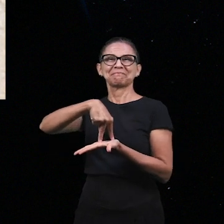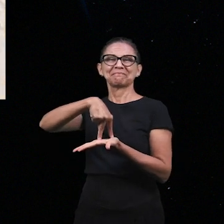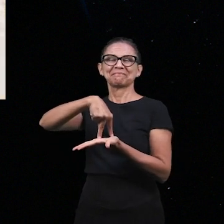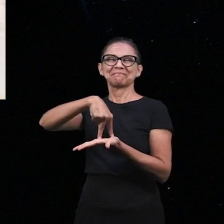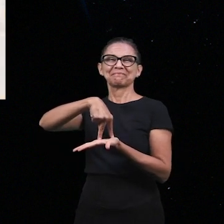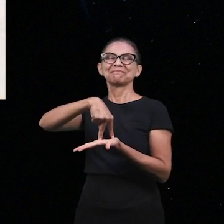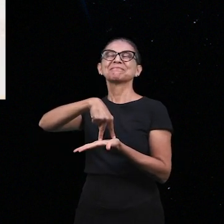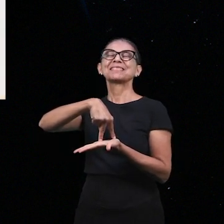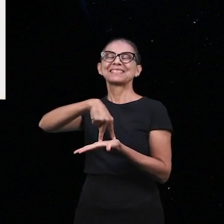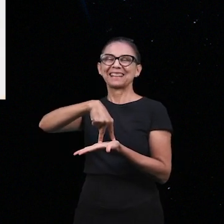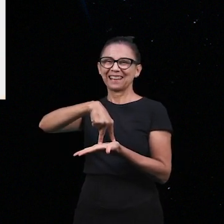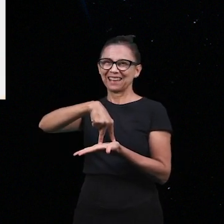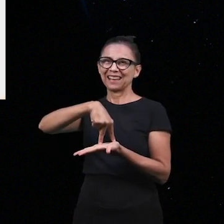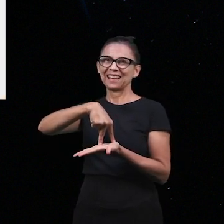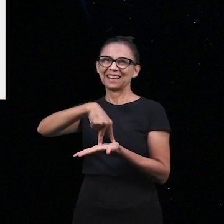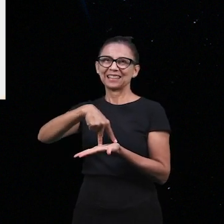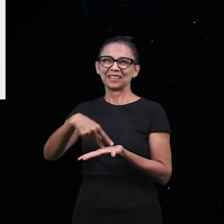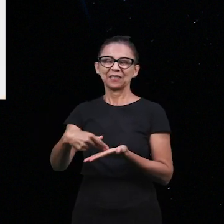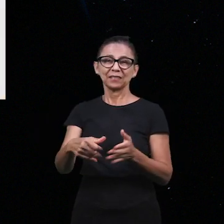ressuscitou.